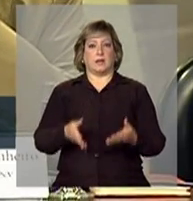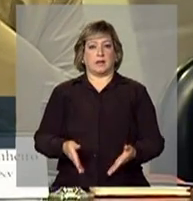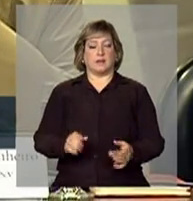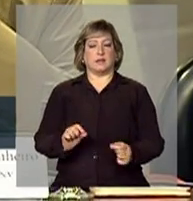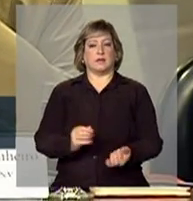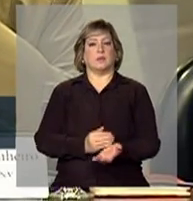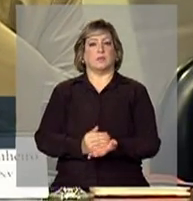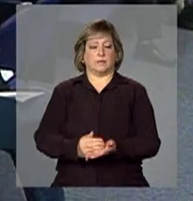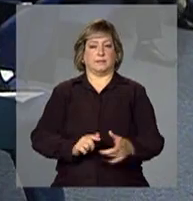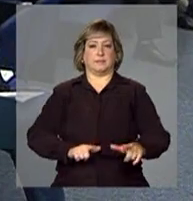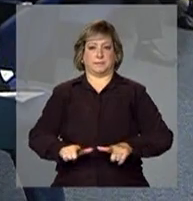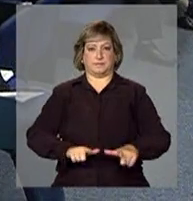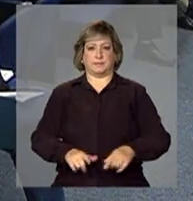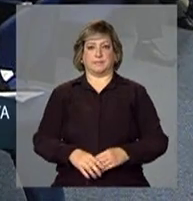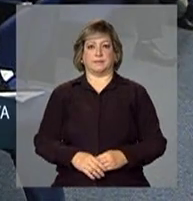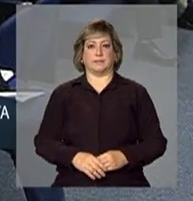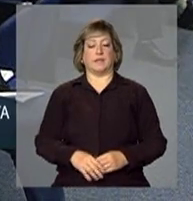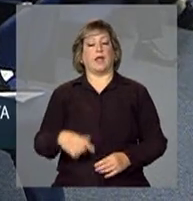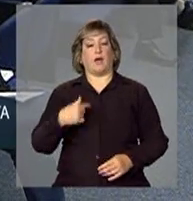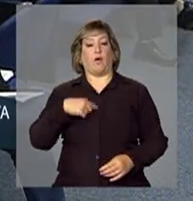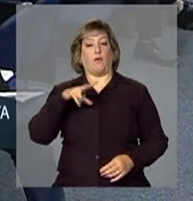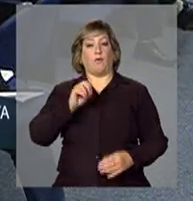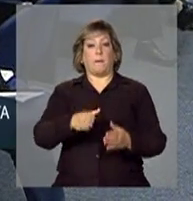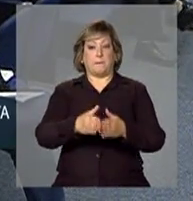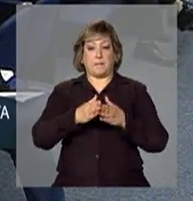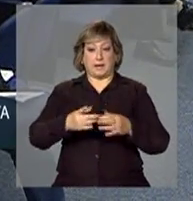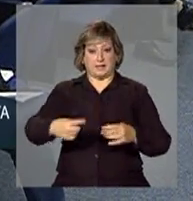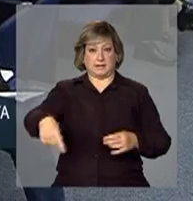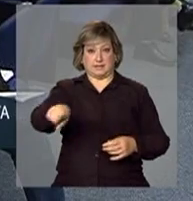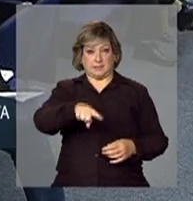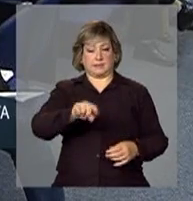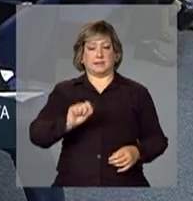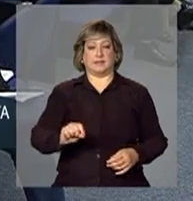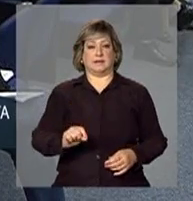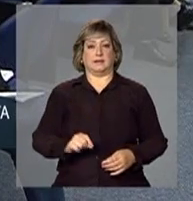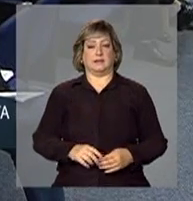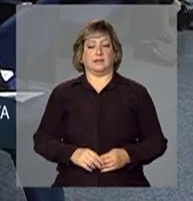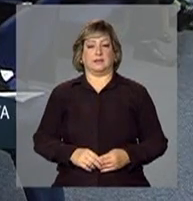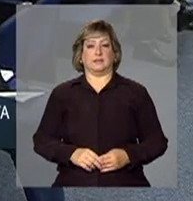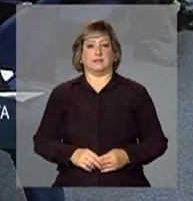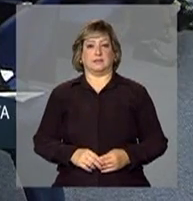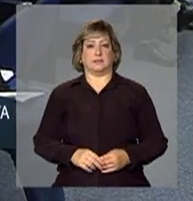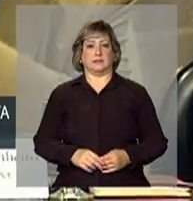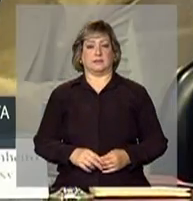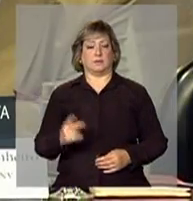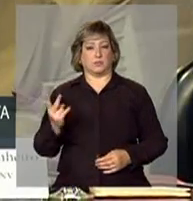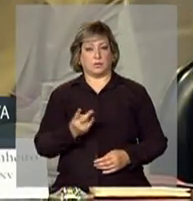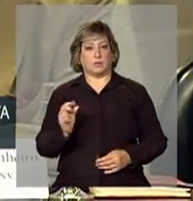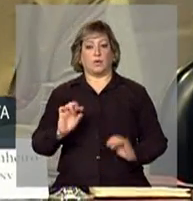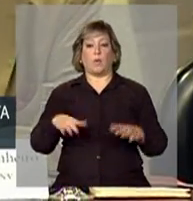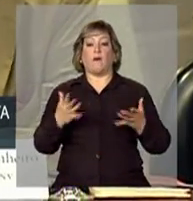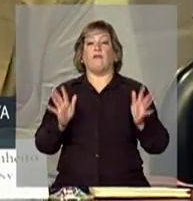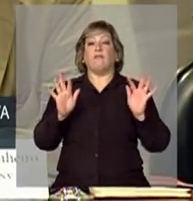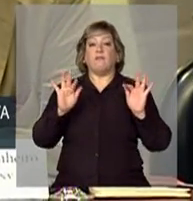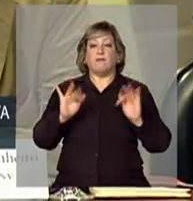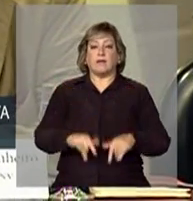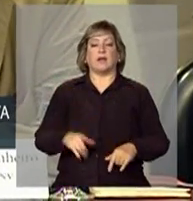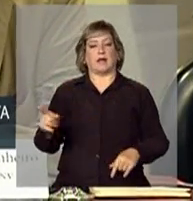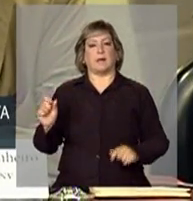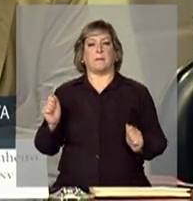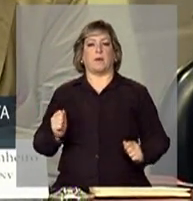essa iniciativa. Eu vou pedir a eles que, no final dessa reunião, eles